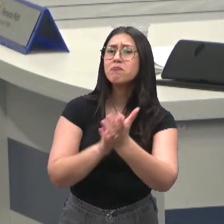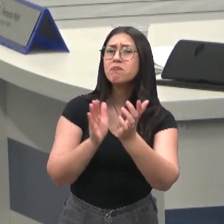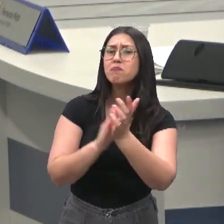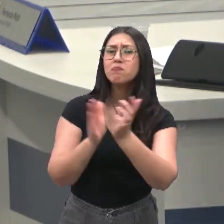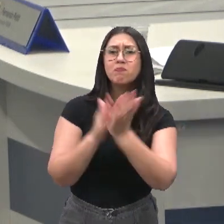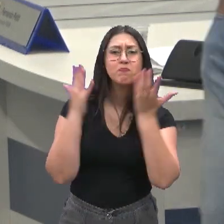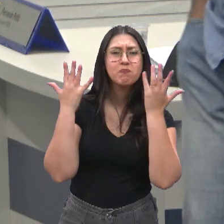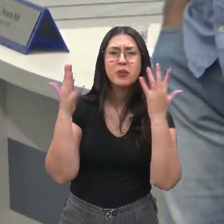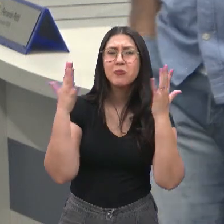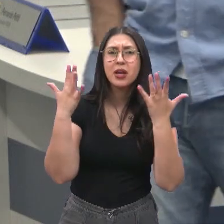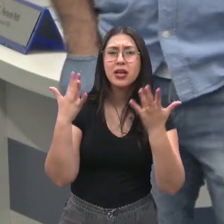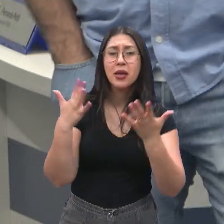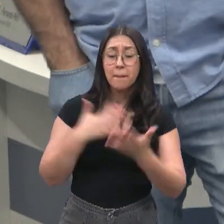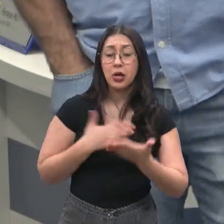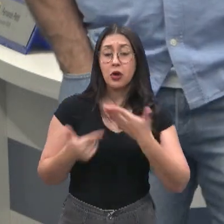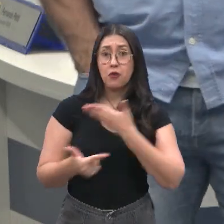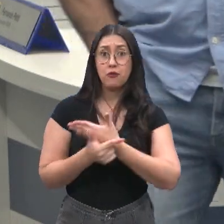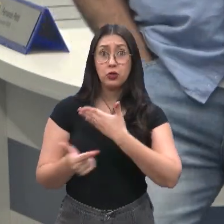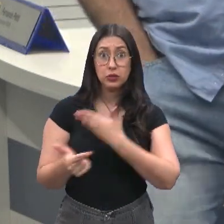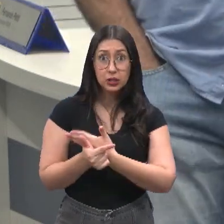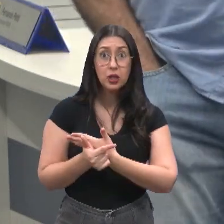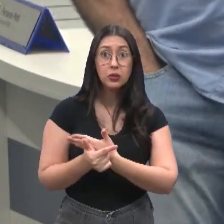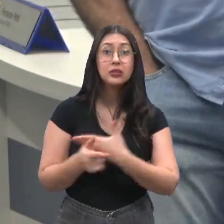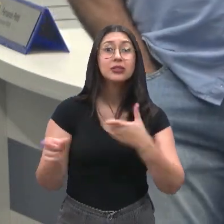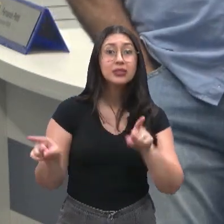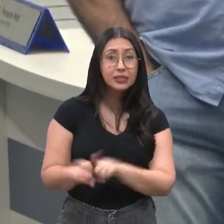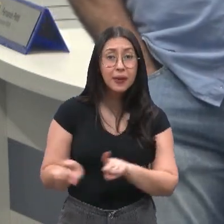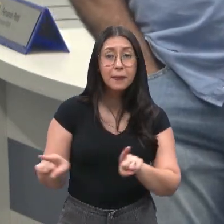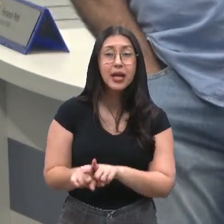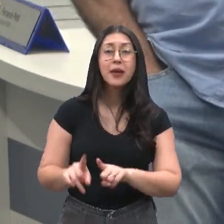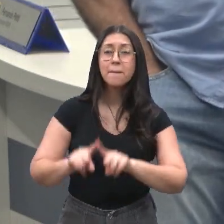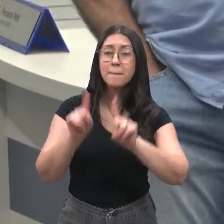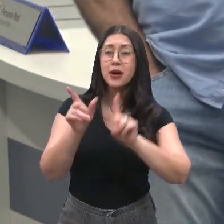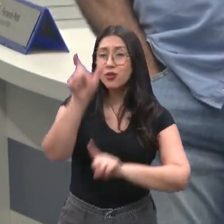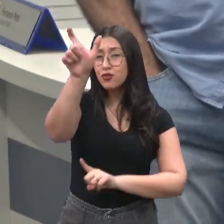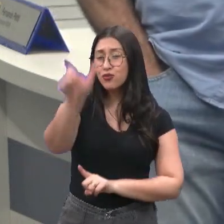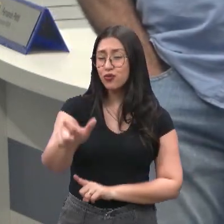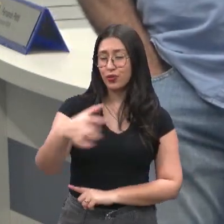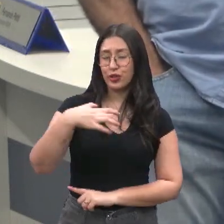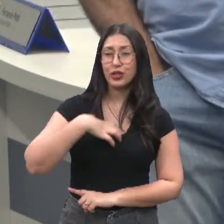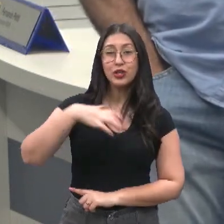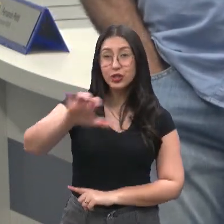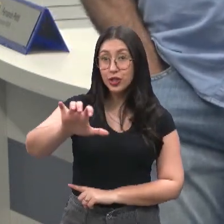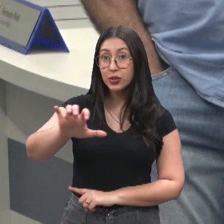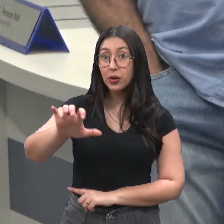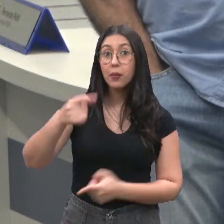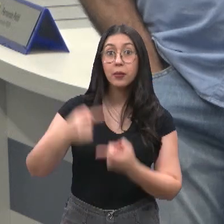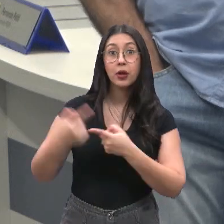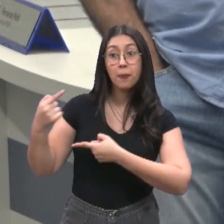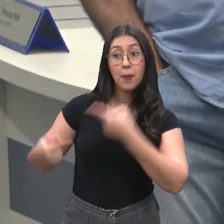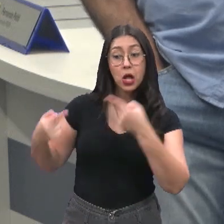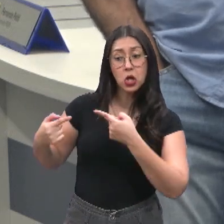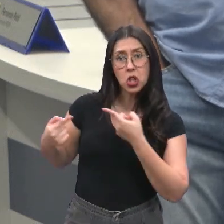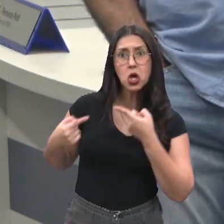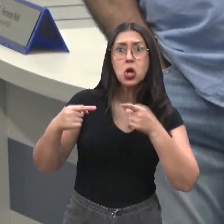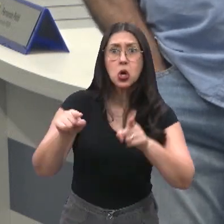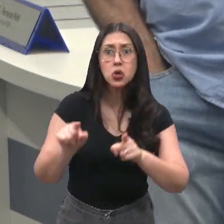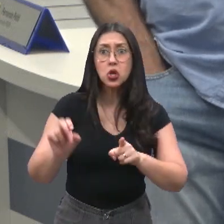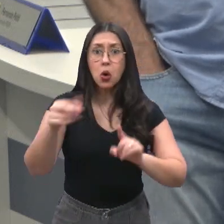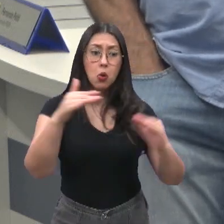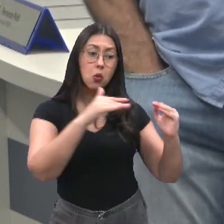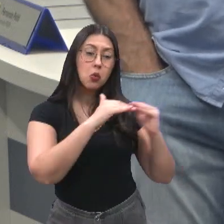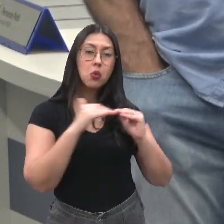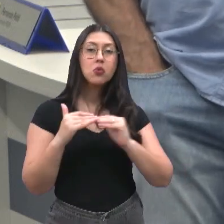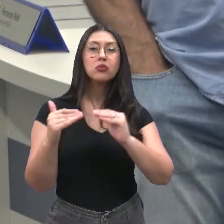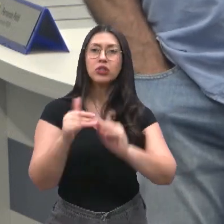aqui, além da demanda propriamente dita, mas pela sua condução. Né? A política, repito, ou ela é do enfrentamento, ou ela é do consenso. Vossa